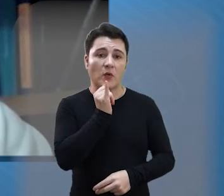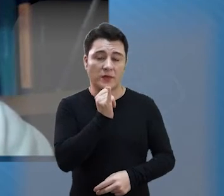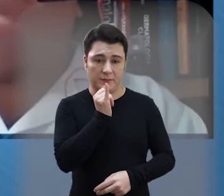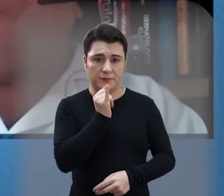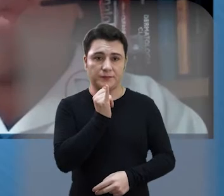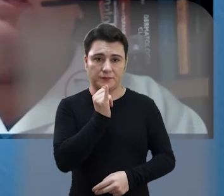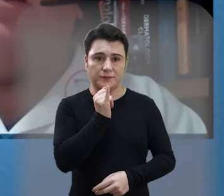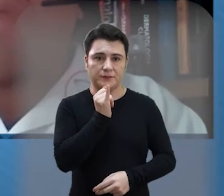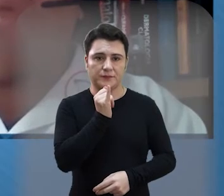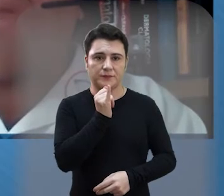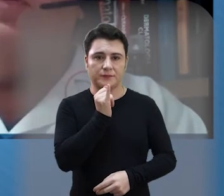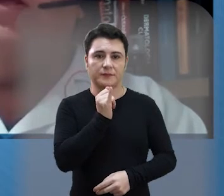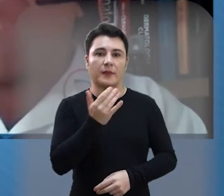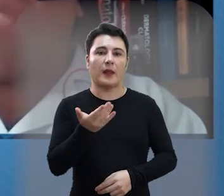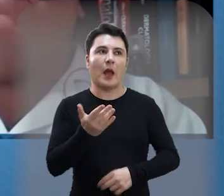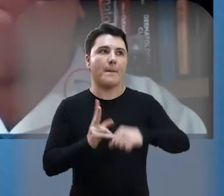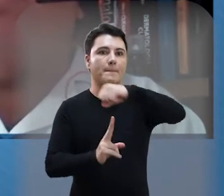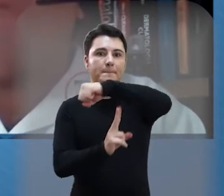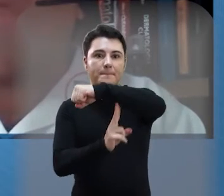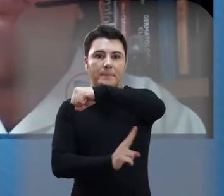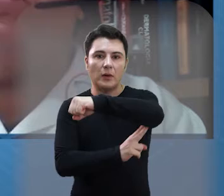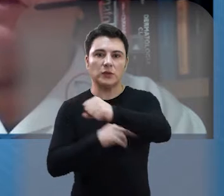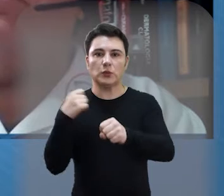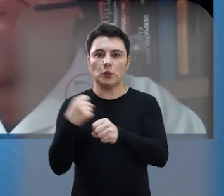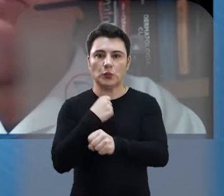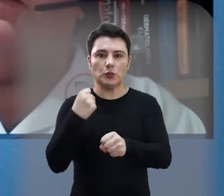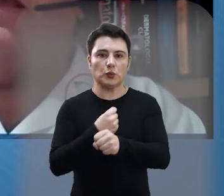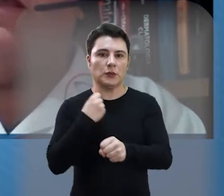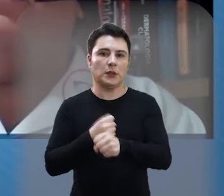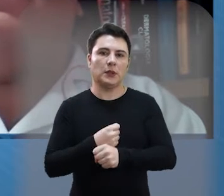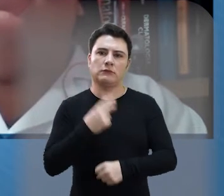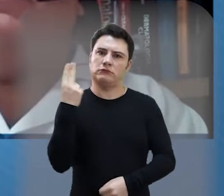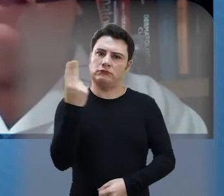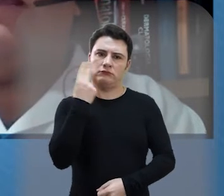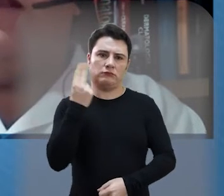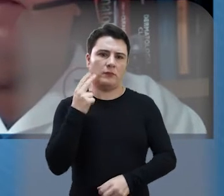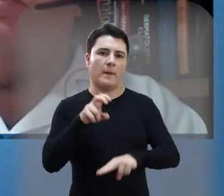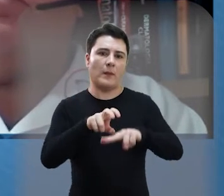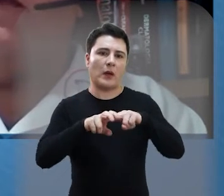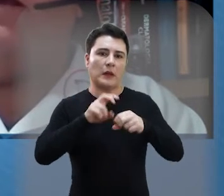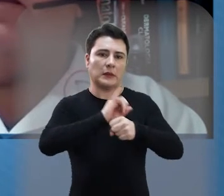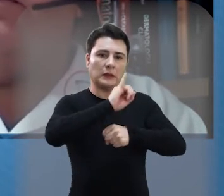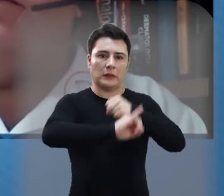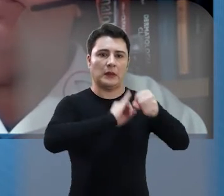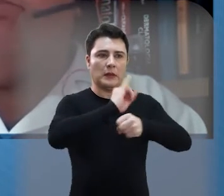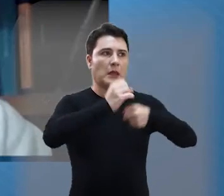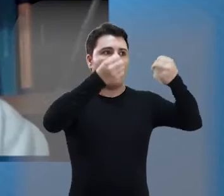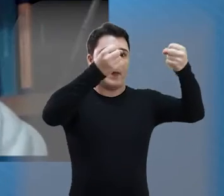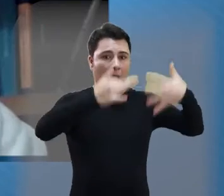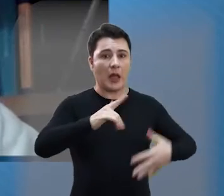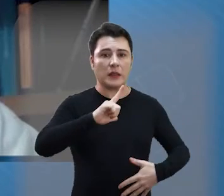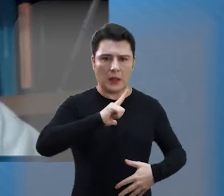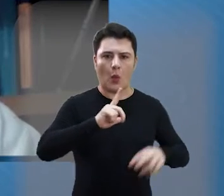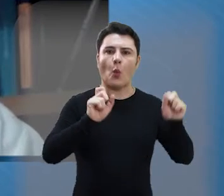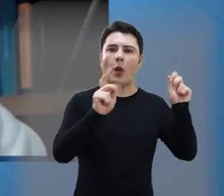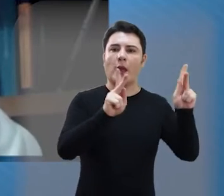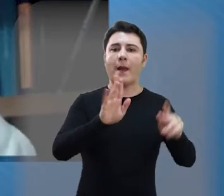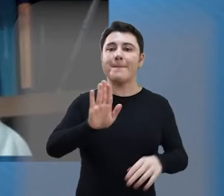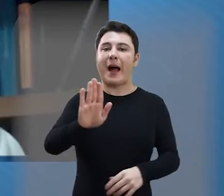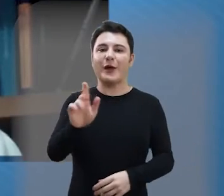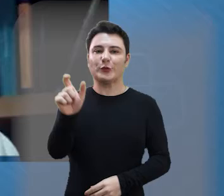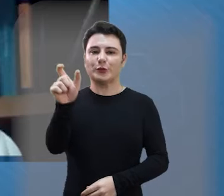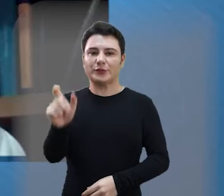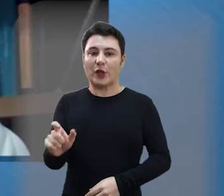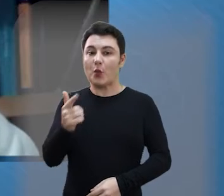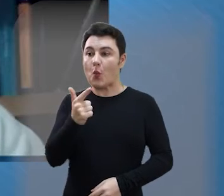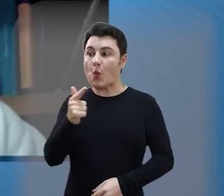vai conseguir construir uma ponte porque você tem naquela biblioteca explicando como se